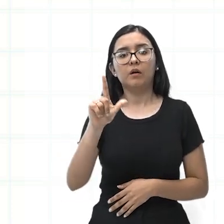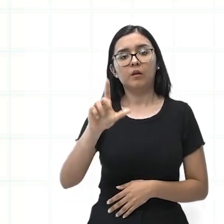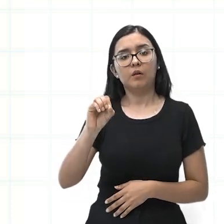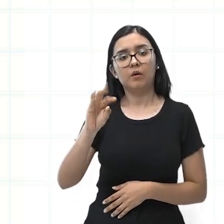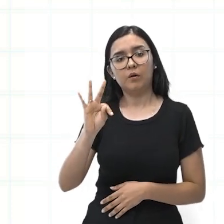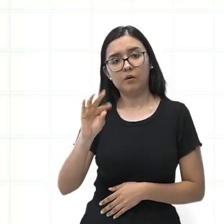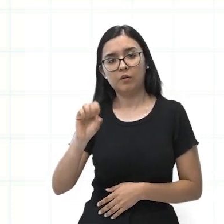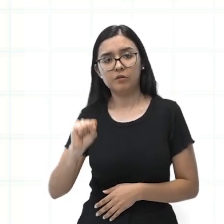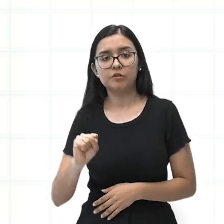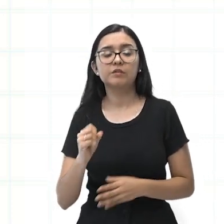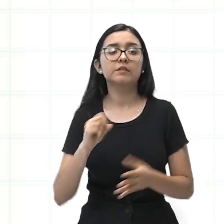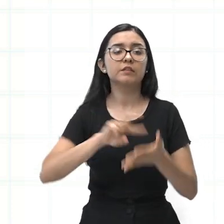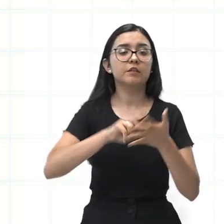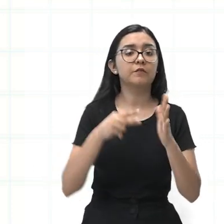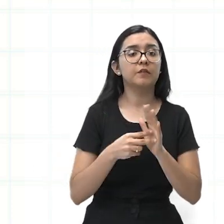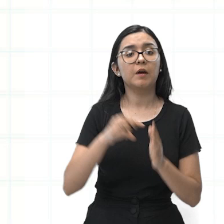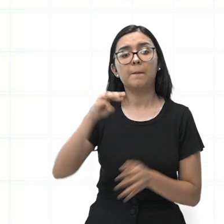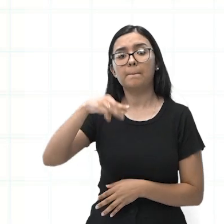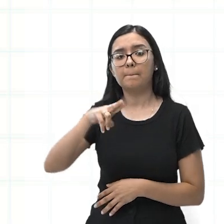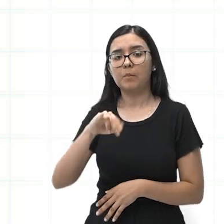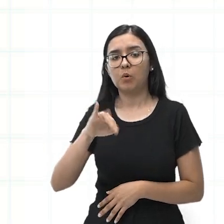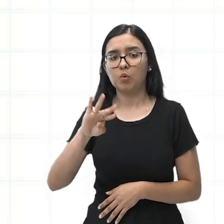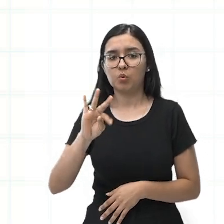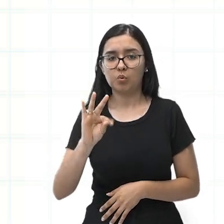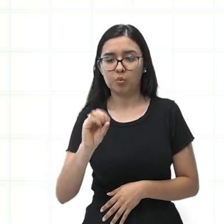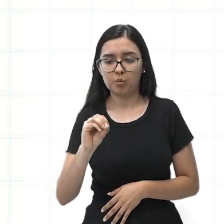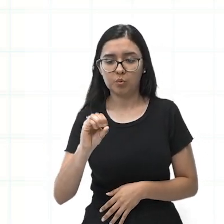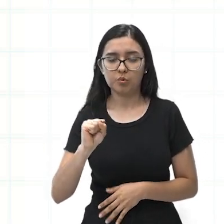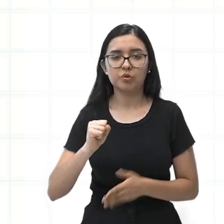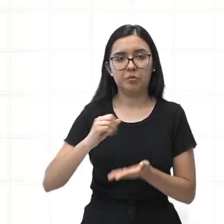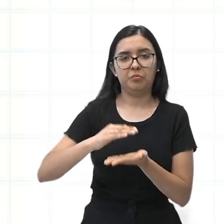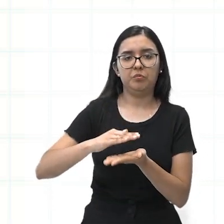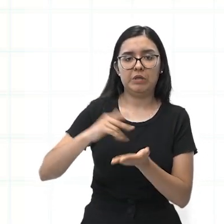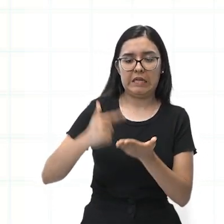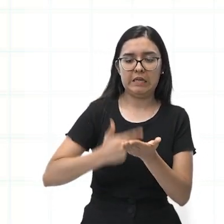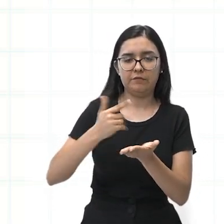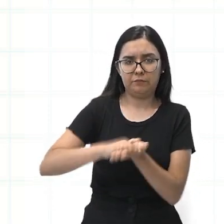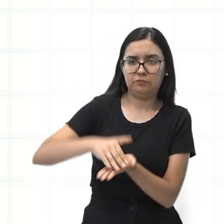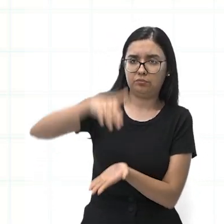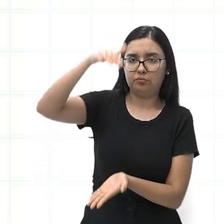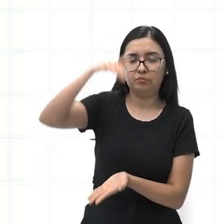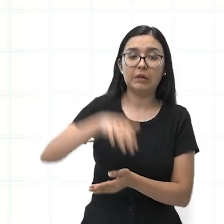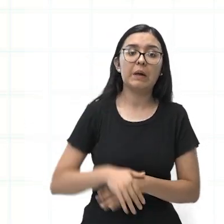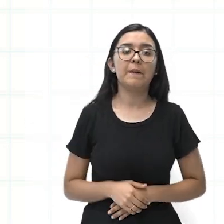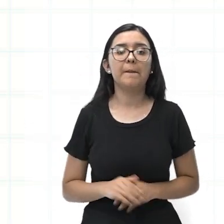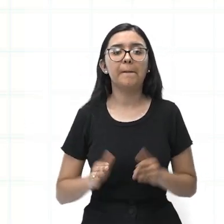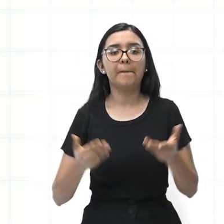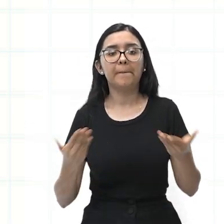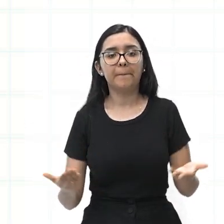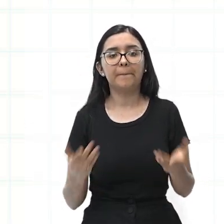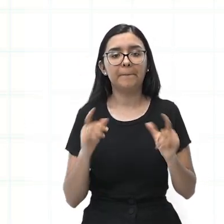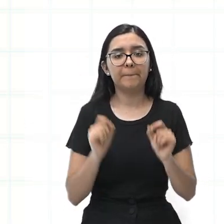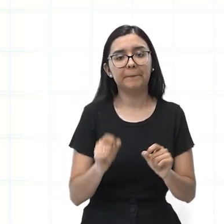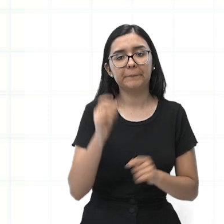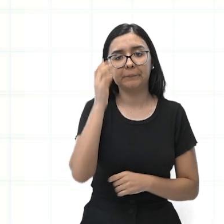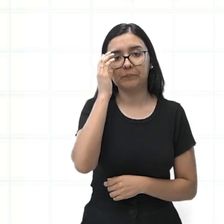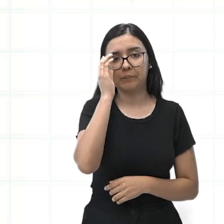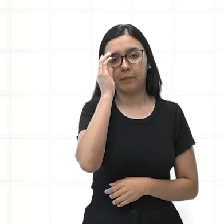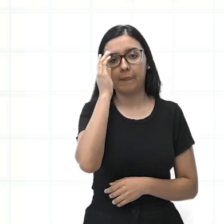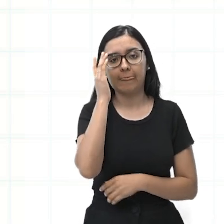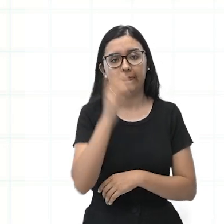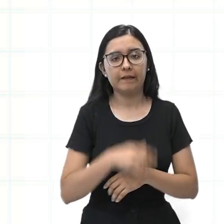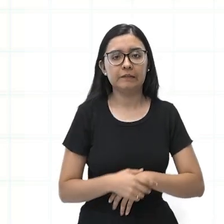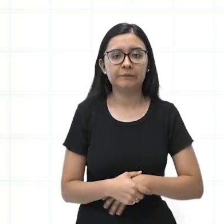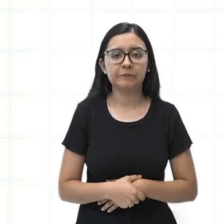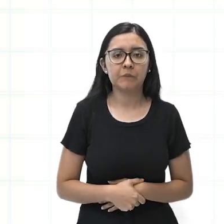Muitos livros, ok? A palavrinha books vocês já conhecem. These classrooms are bright. Aliás,